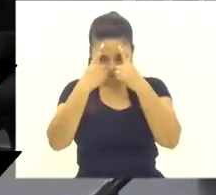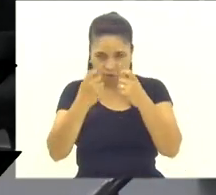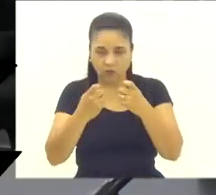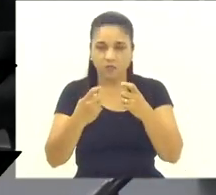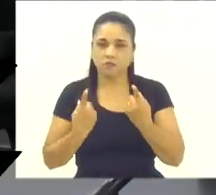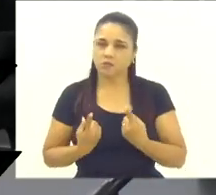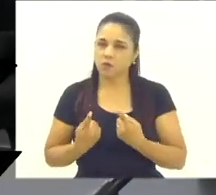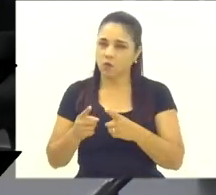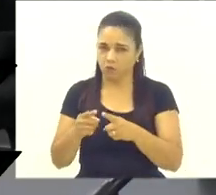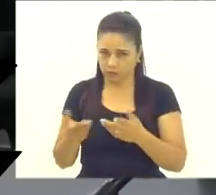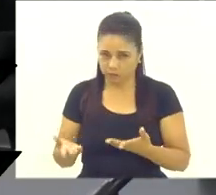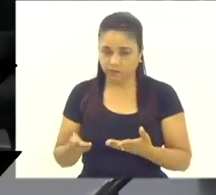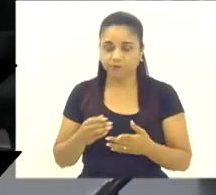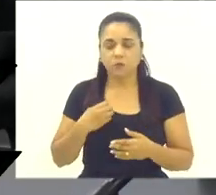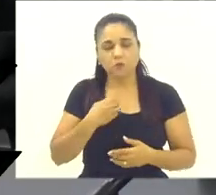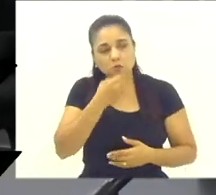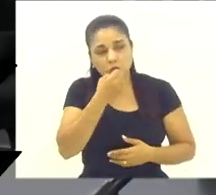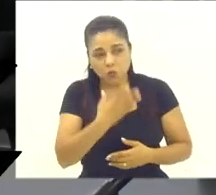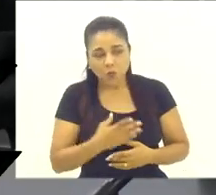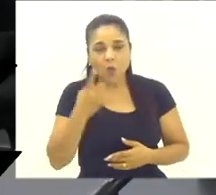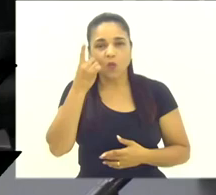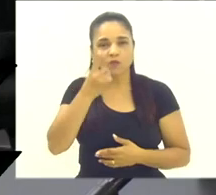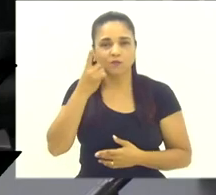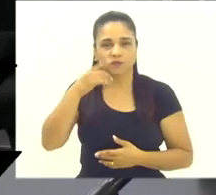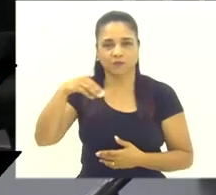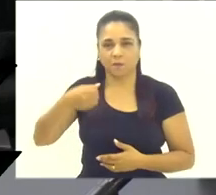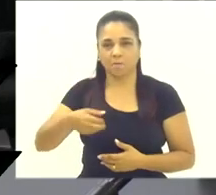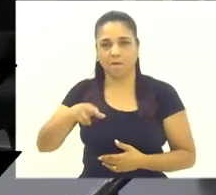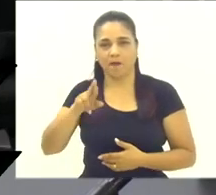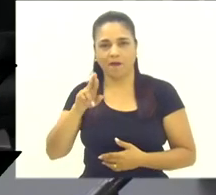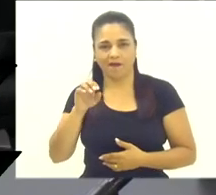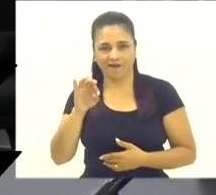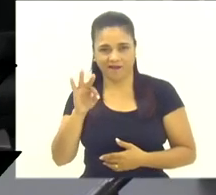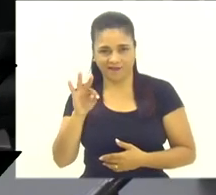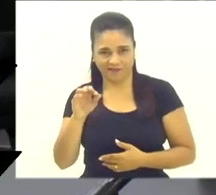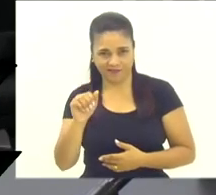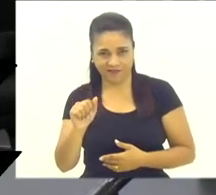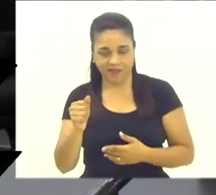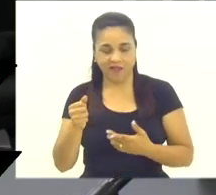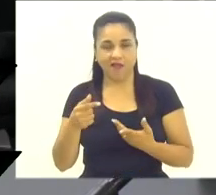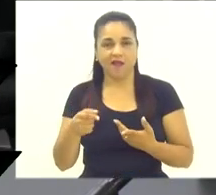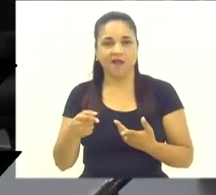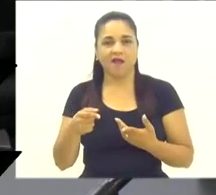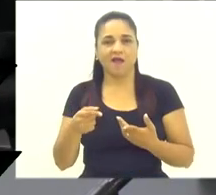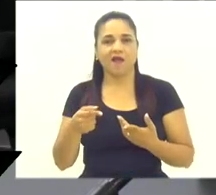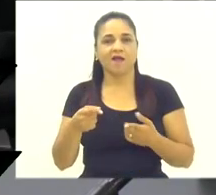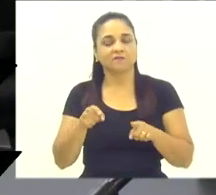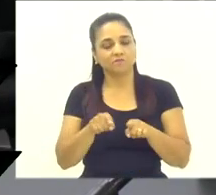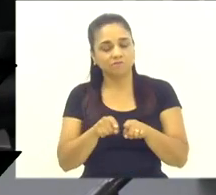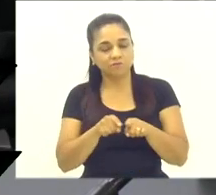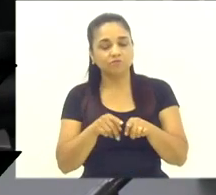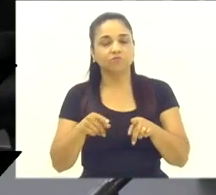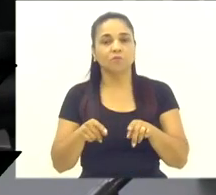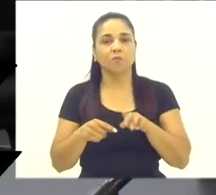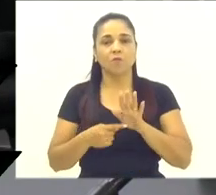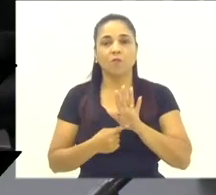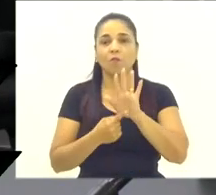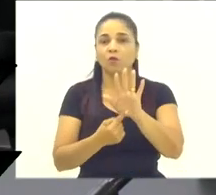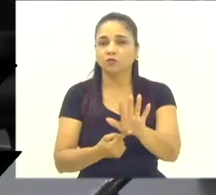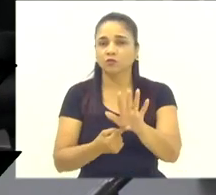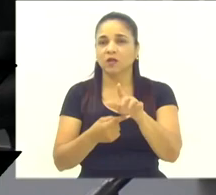bom deputada Marta Rocha esse esse essa inclusão né da transgressão da monetização